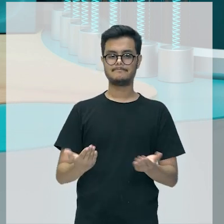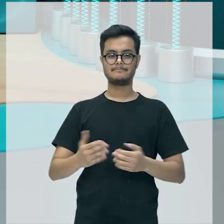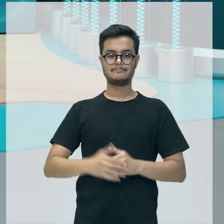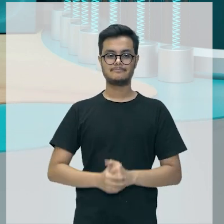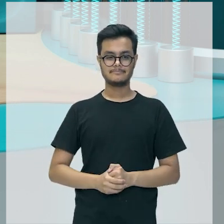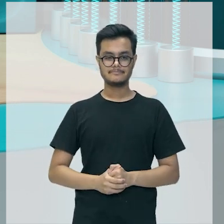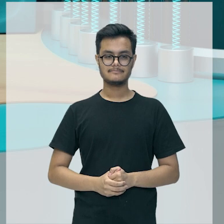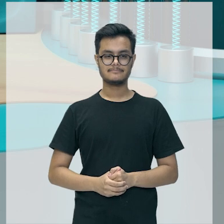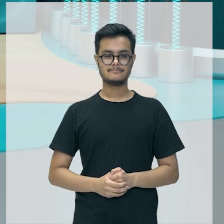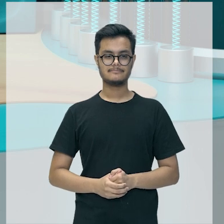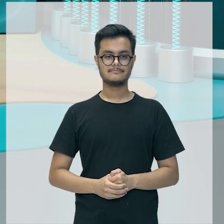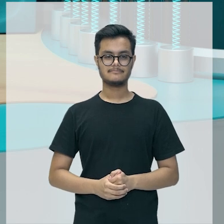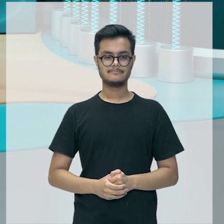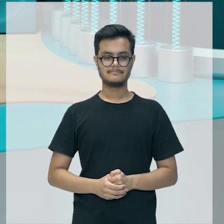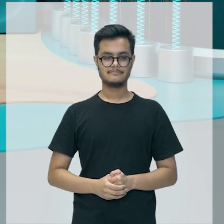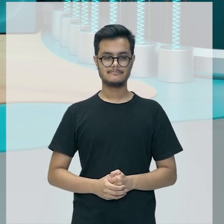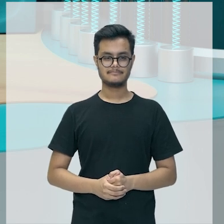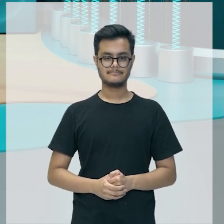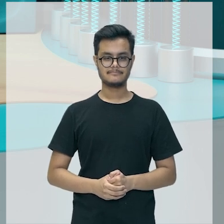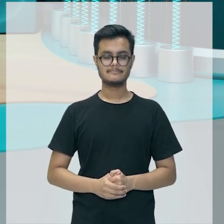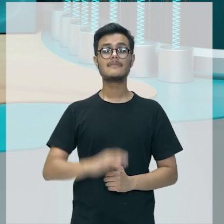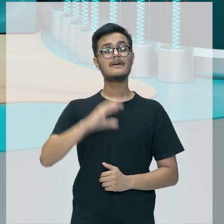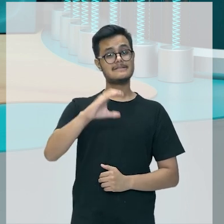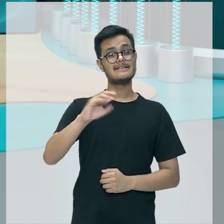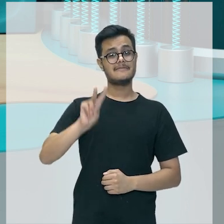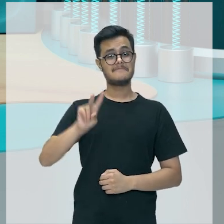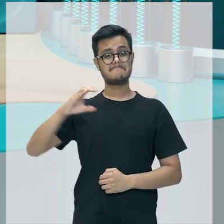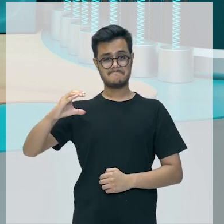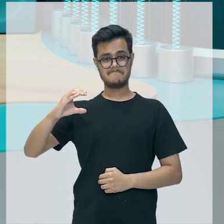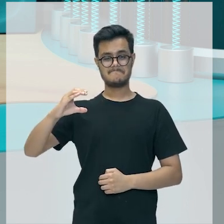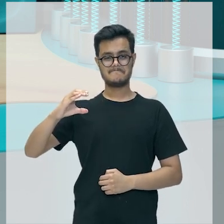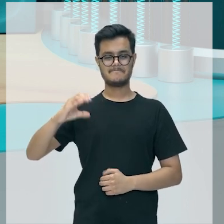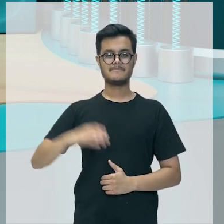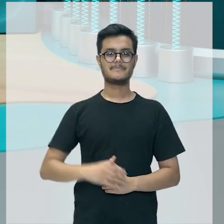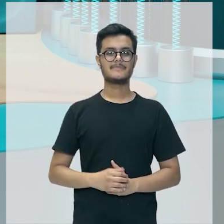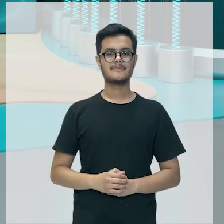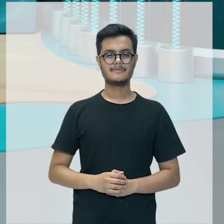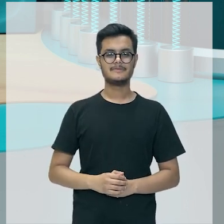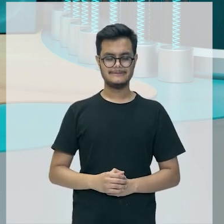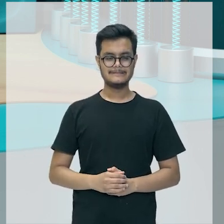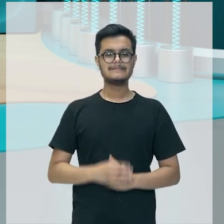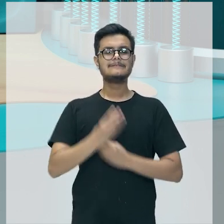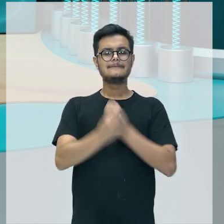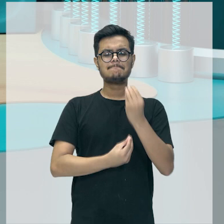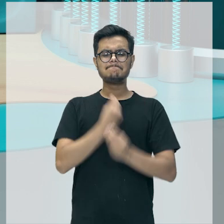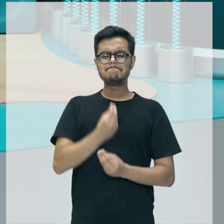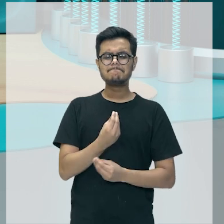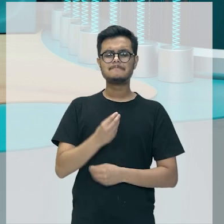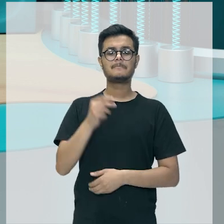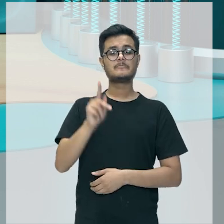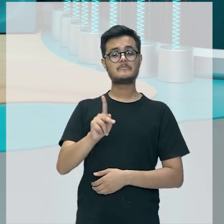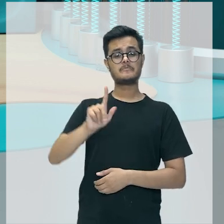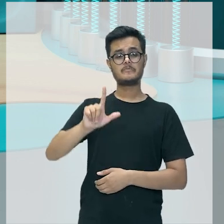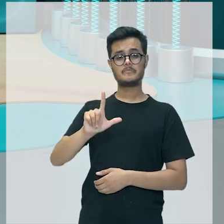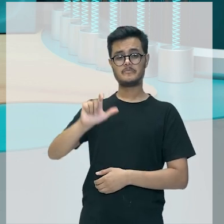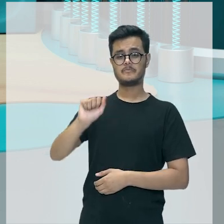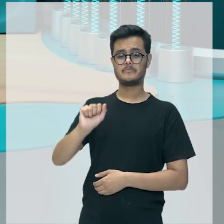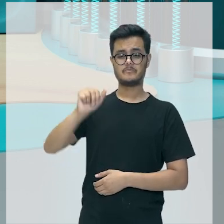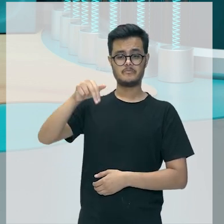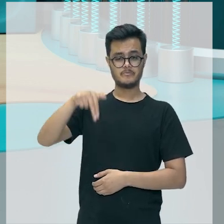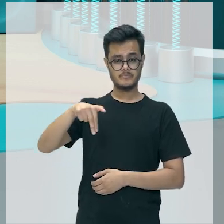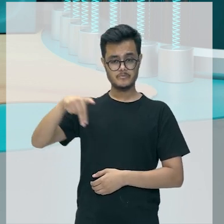consoante, A é vogal e o N é consoante. Vejam como é que ele vai ficar. Plan,